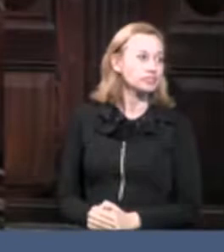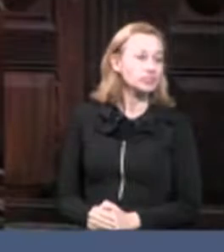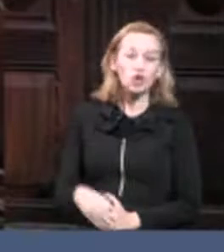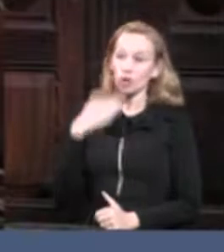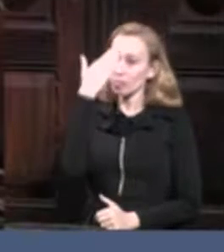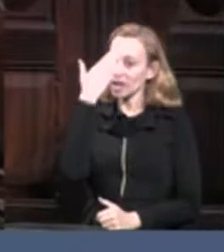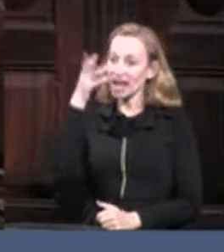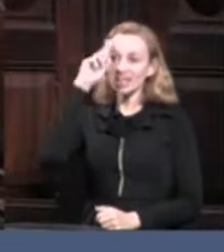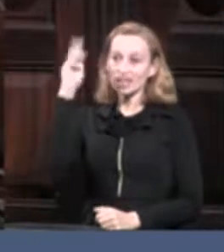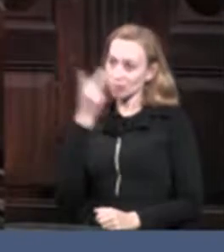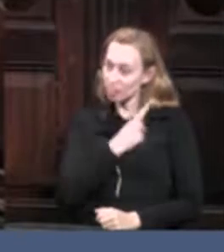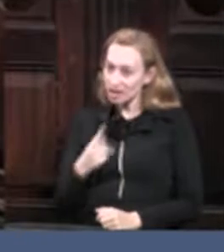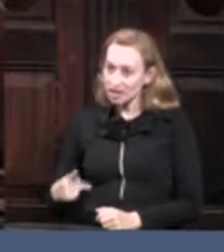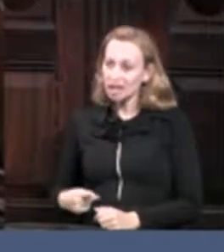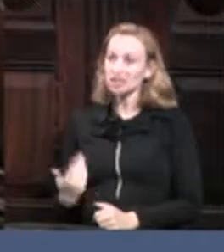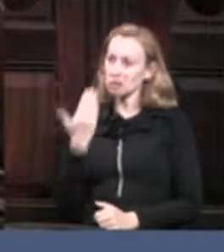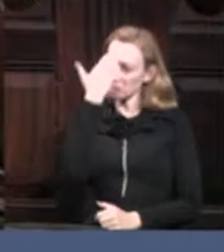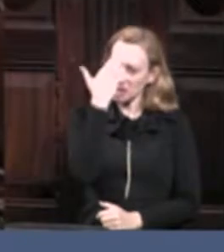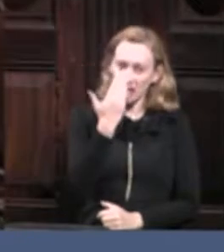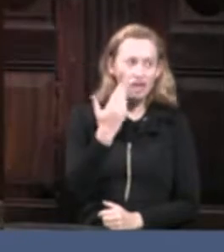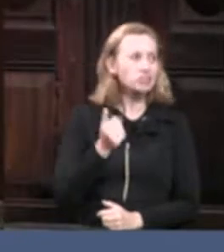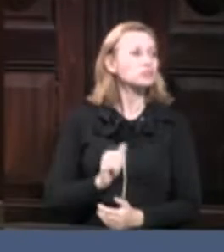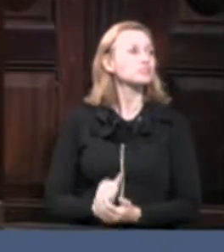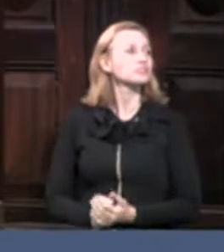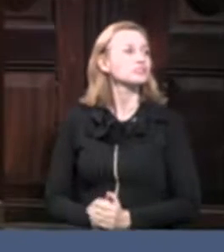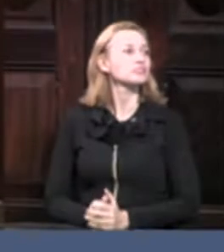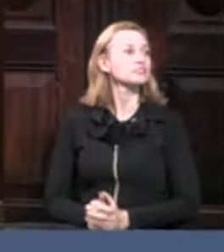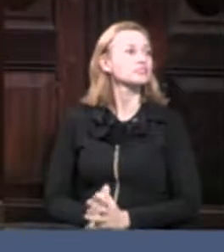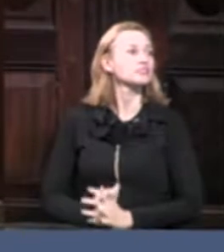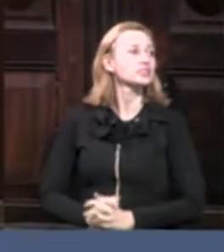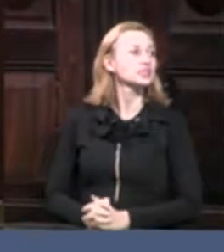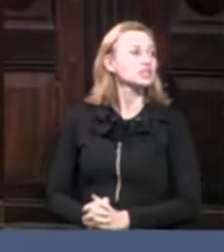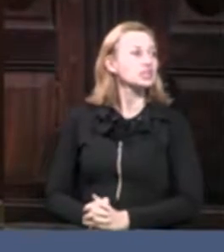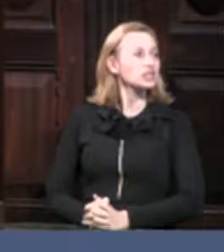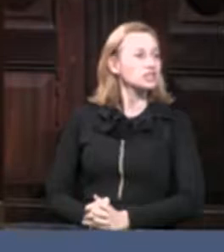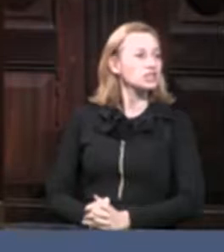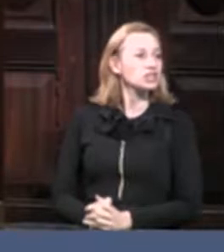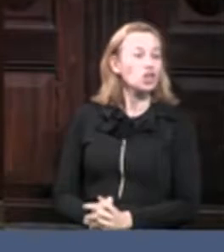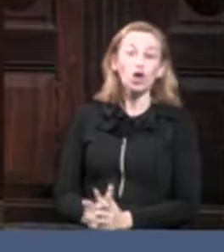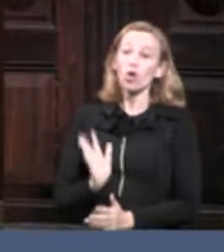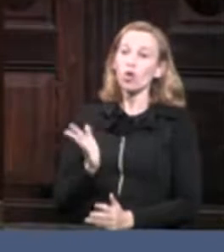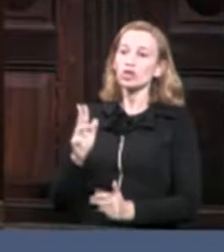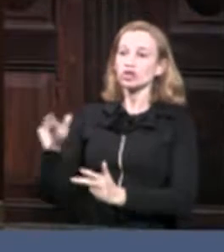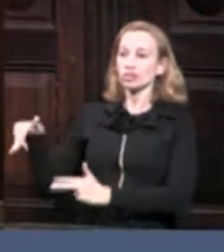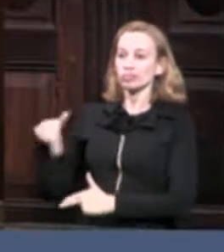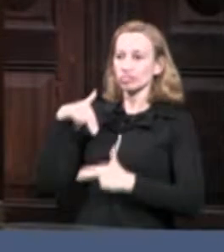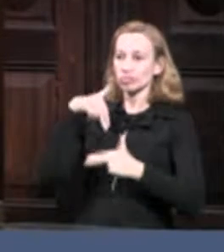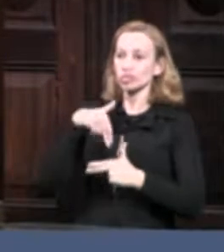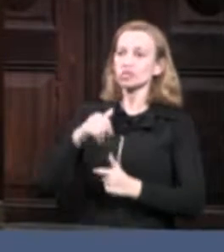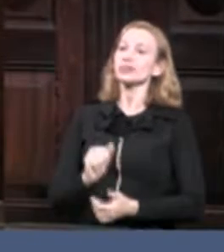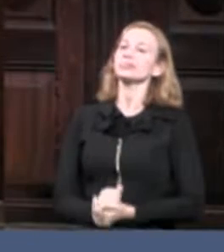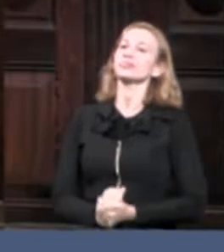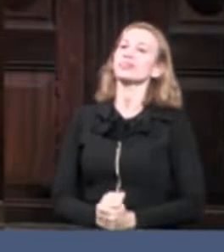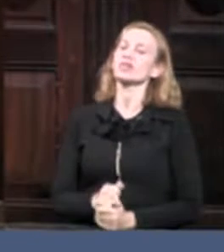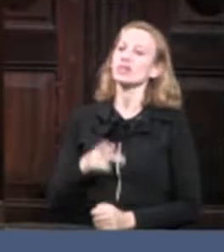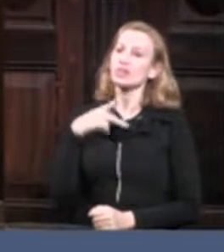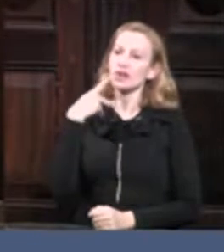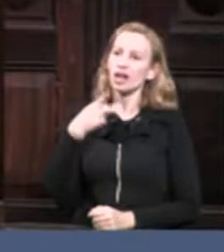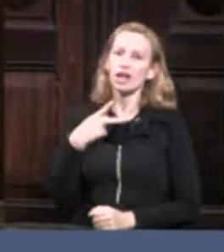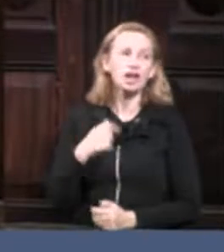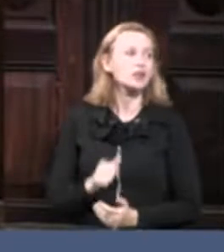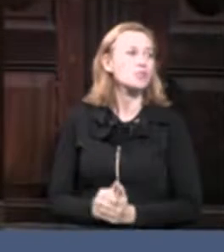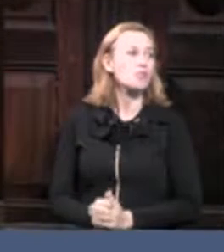Obrigado, senhor presidente, deputado Tio Carlos. Hoje eu venho à tribuna tratar da